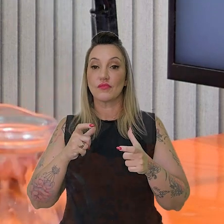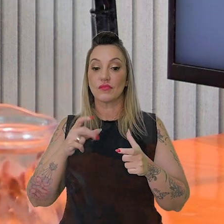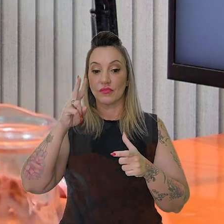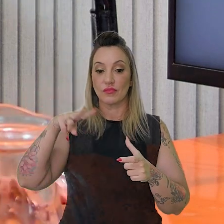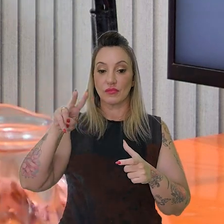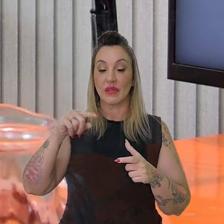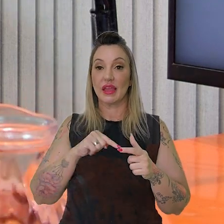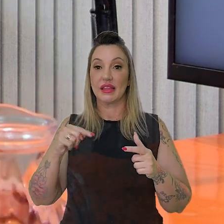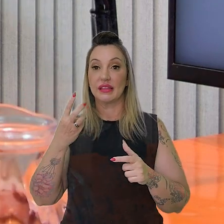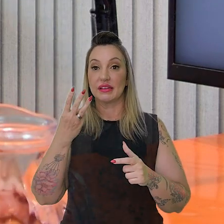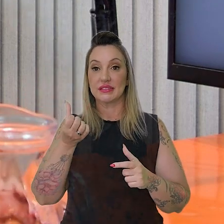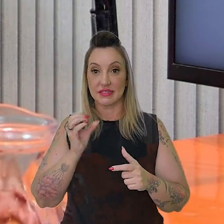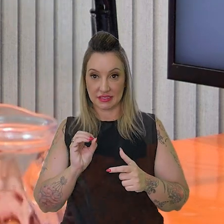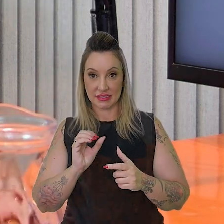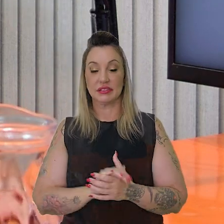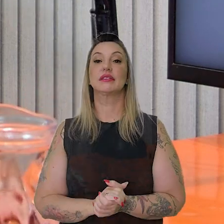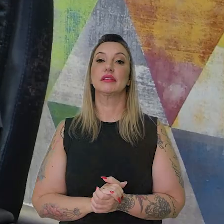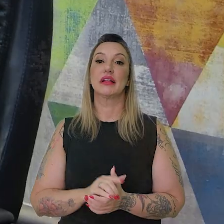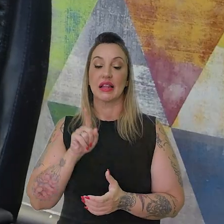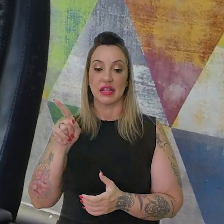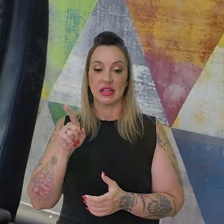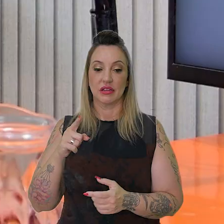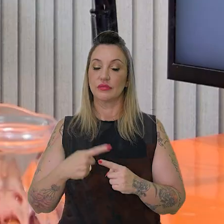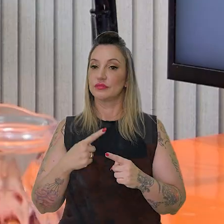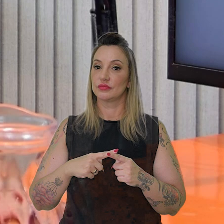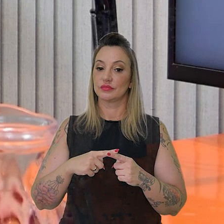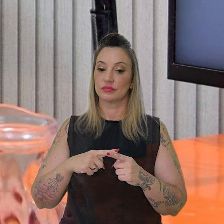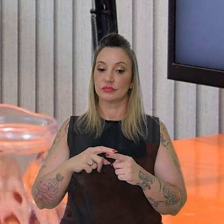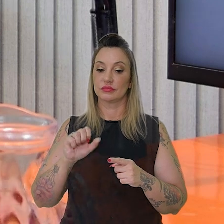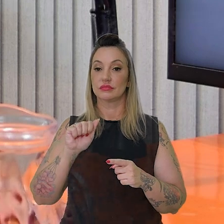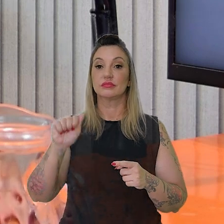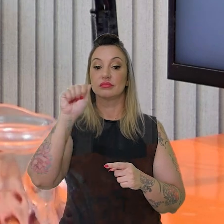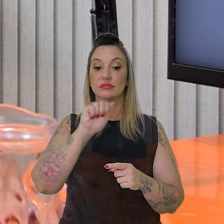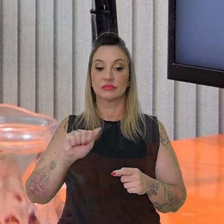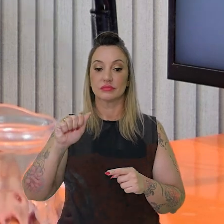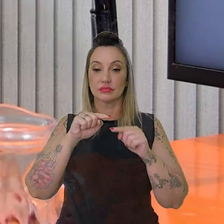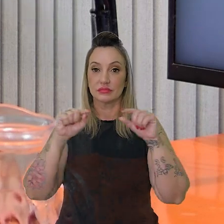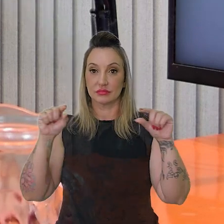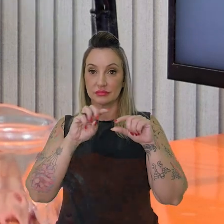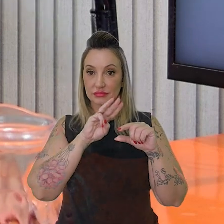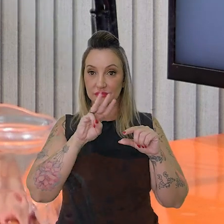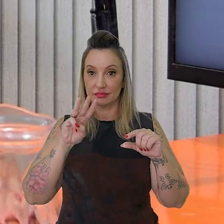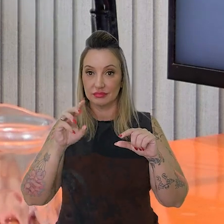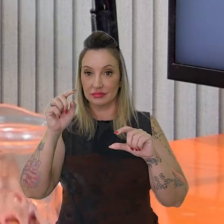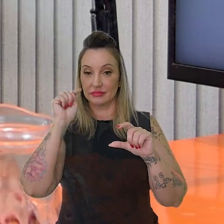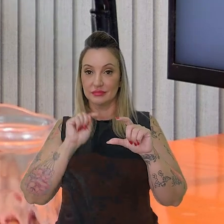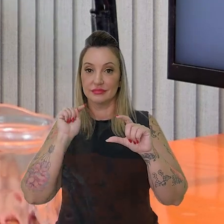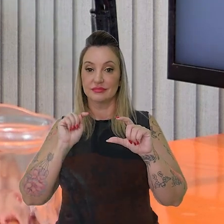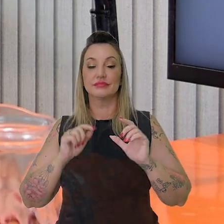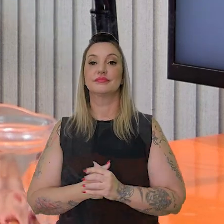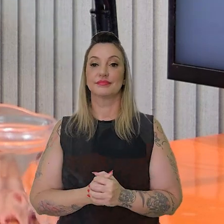né é o chequin under 360 tá lá por que que eu falei da minha ara Porque na minha ara tá com o link lá já da